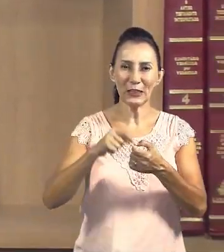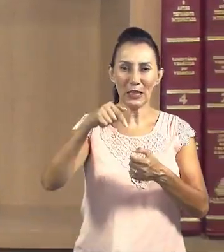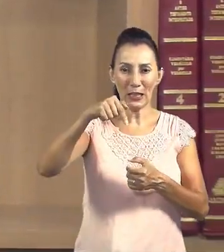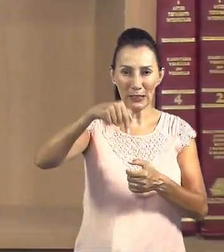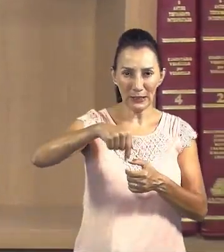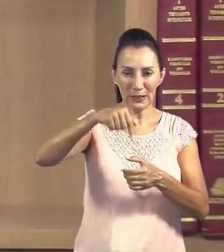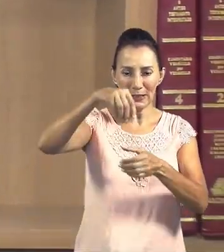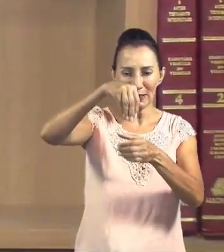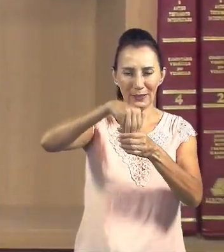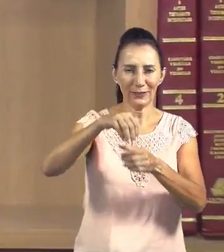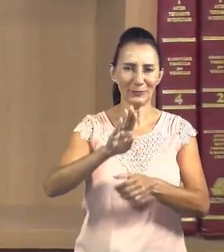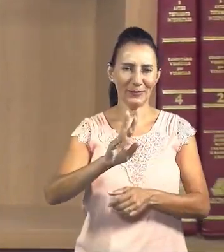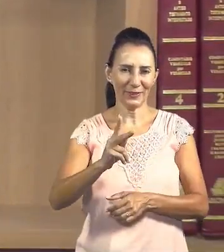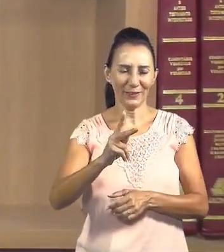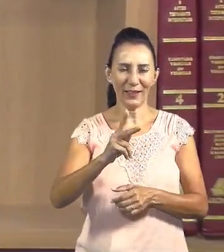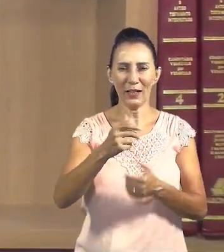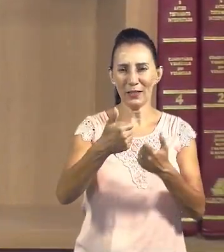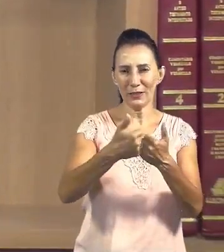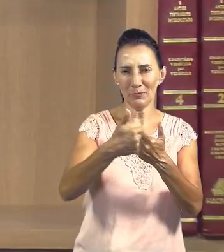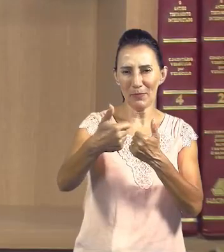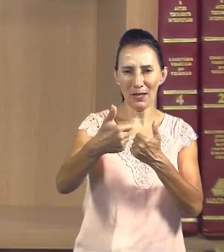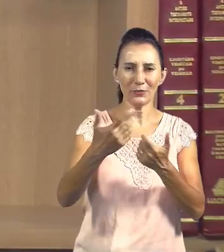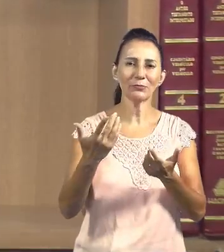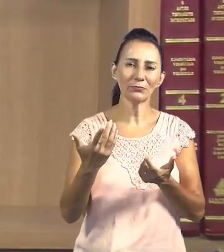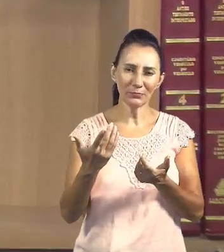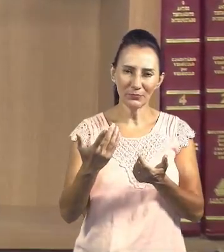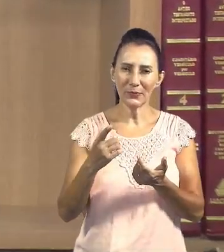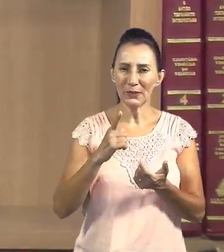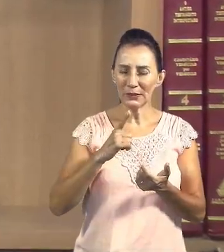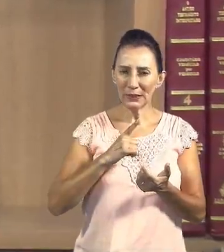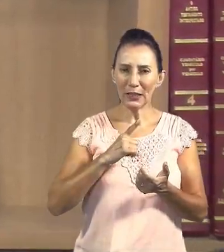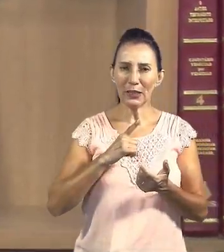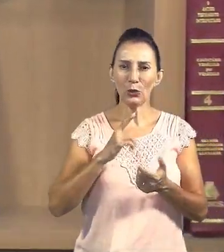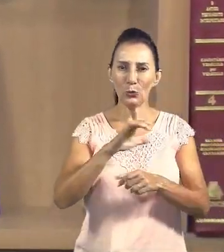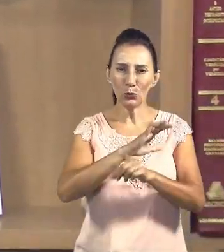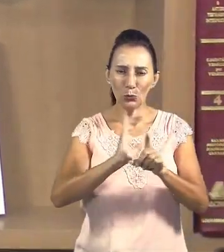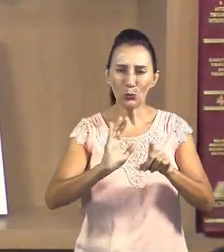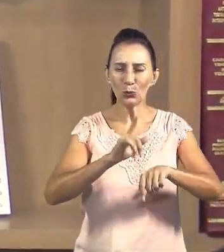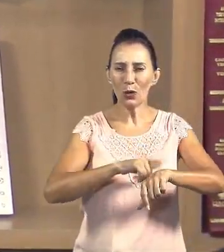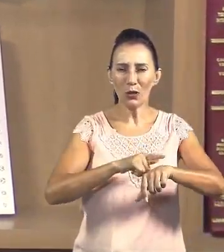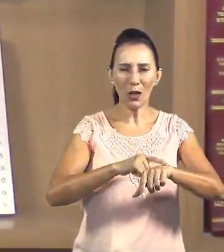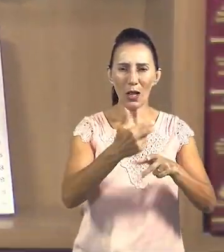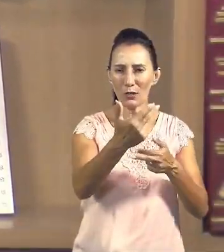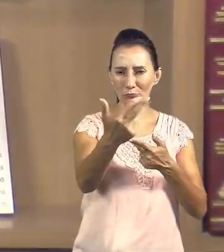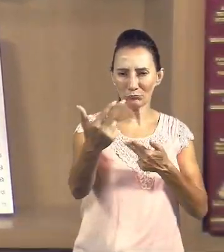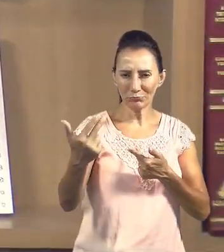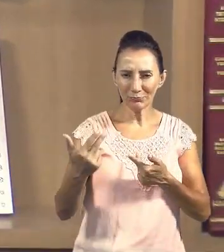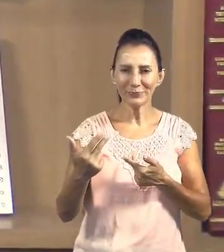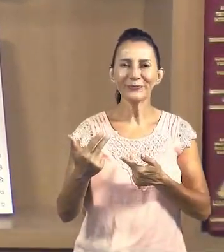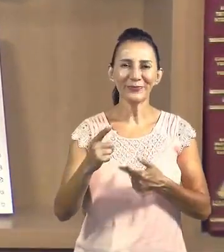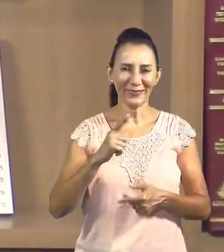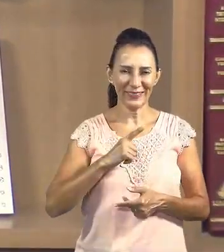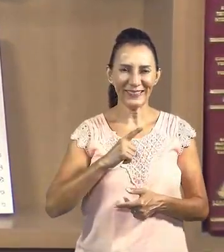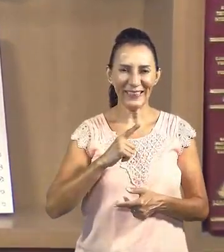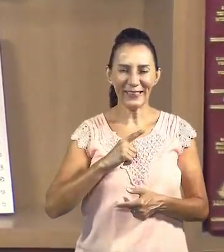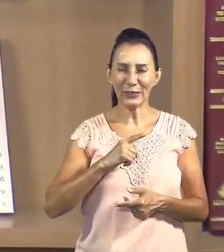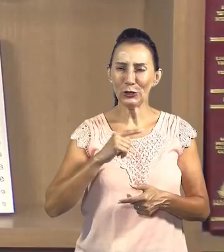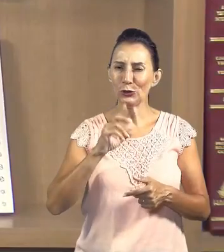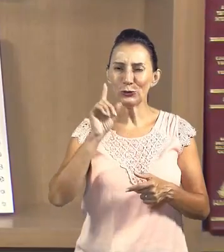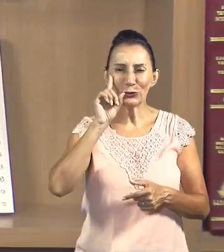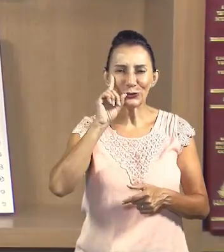da Grande BH. Temos cultos concomitantemente, simultaneamente, todas as noites a partir